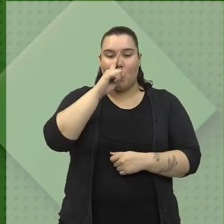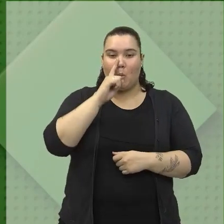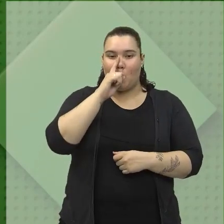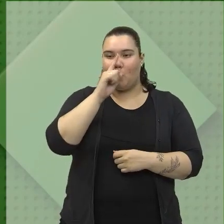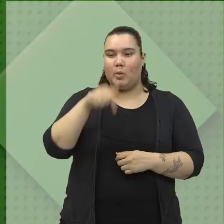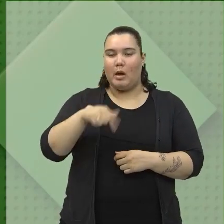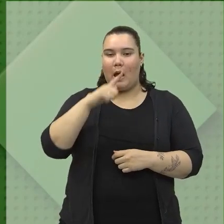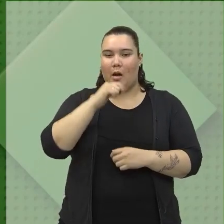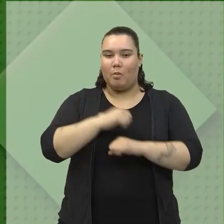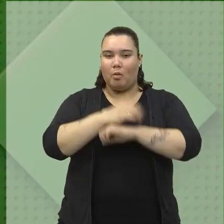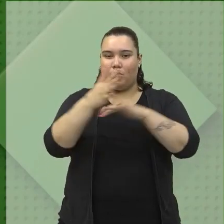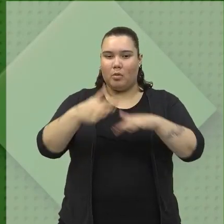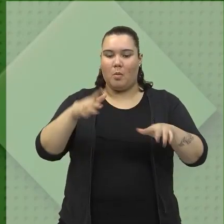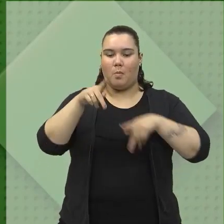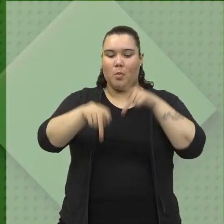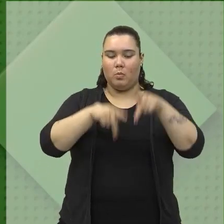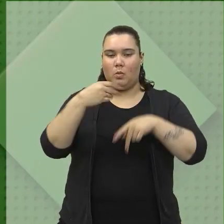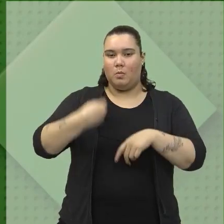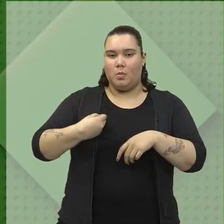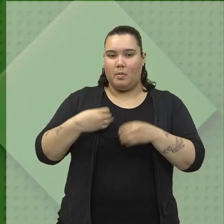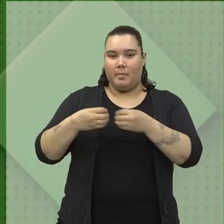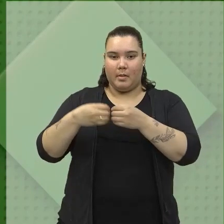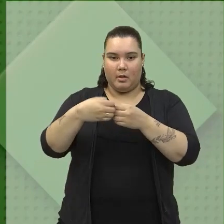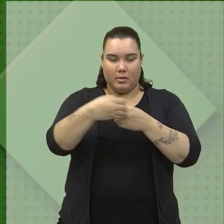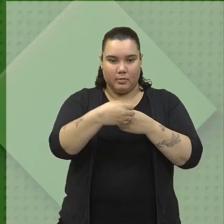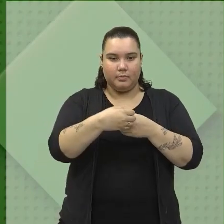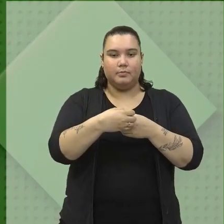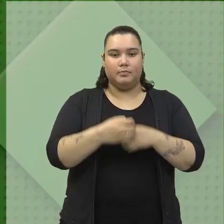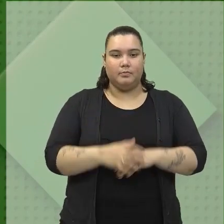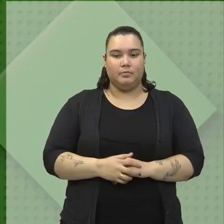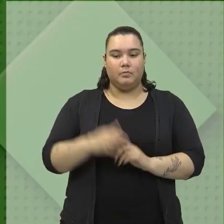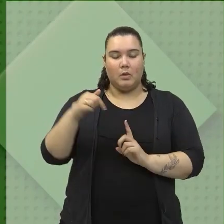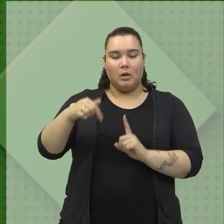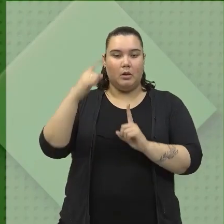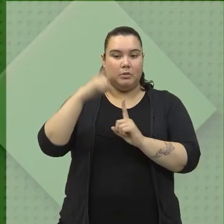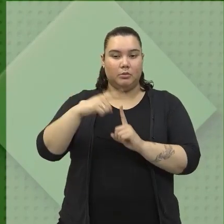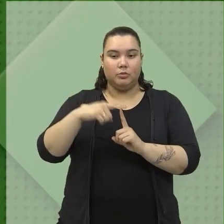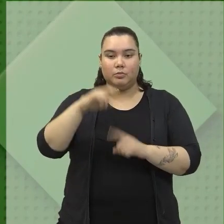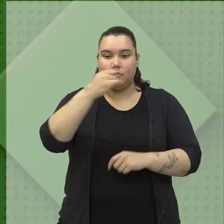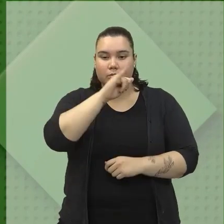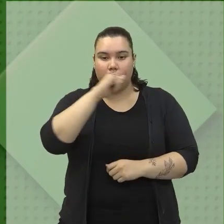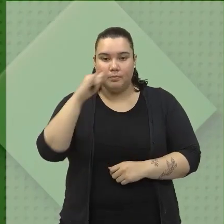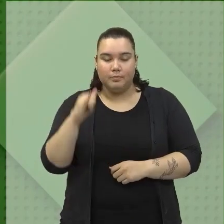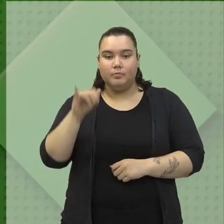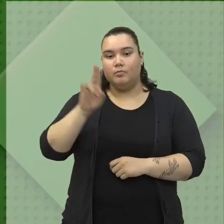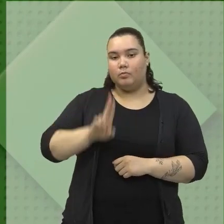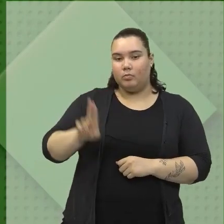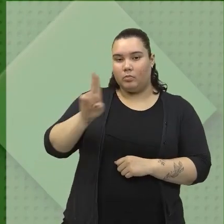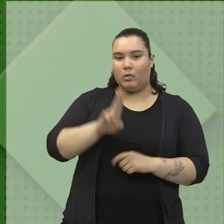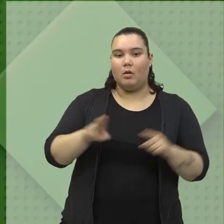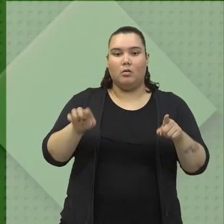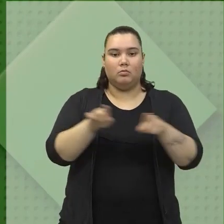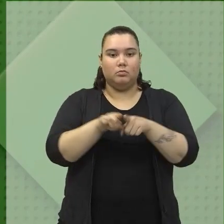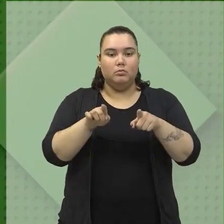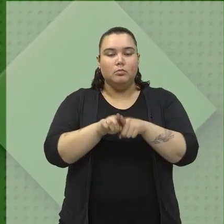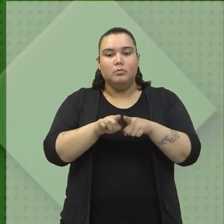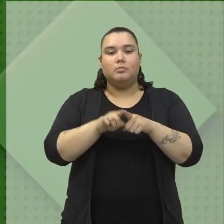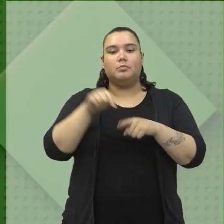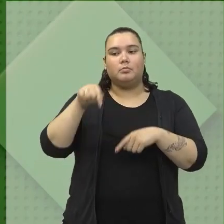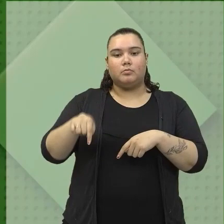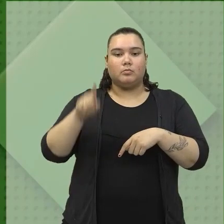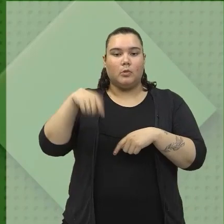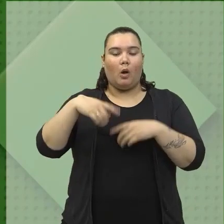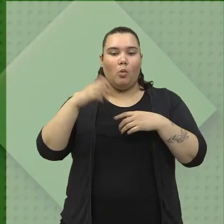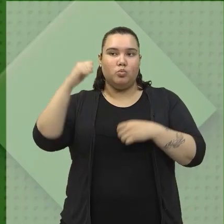naquele rio, na população que vive ali em volta. Nesse tipo aqui de energia solar, é utilizado também uma fonte renovável, que é